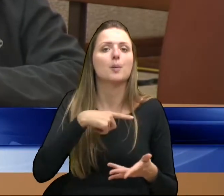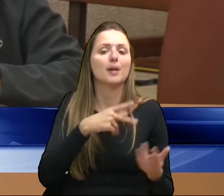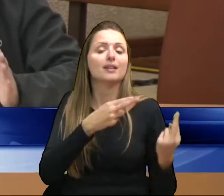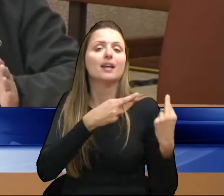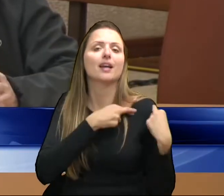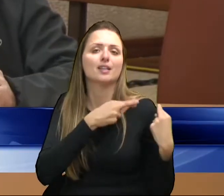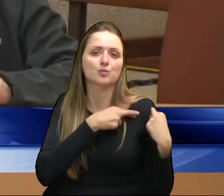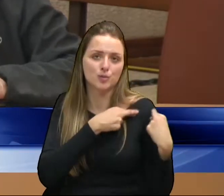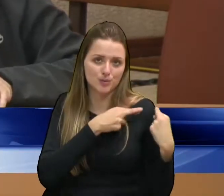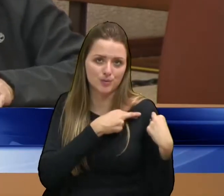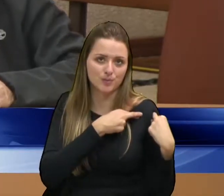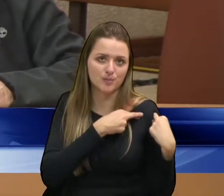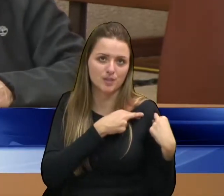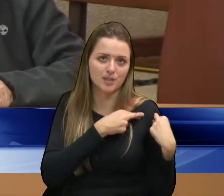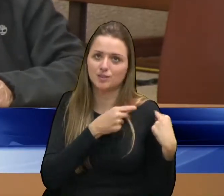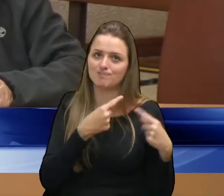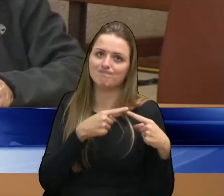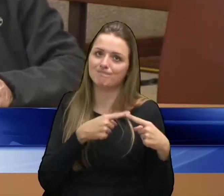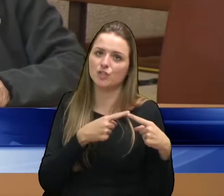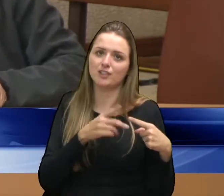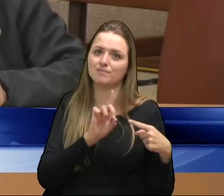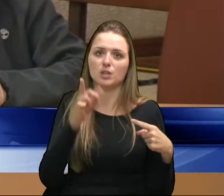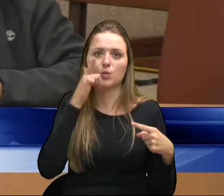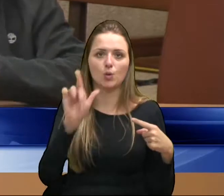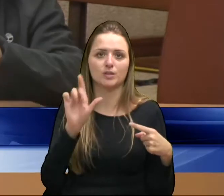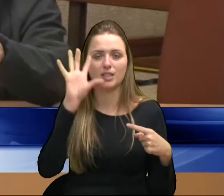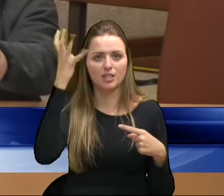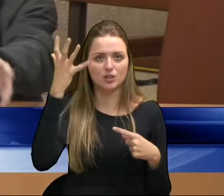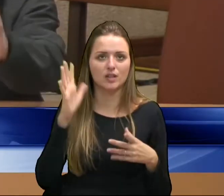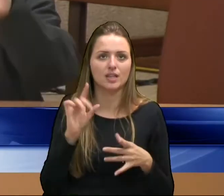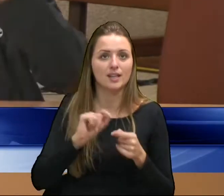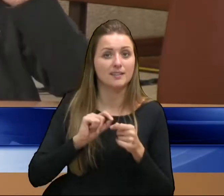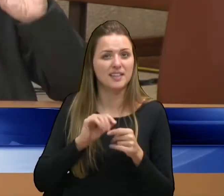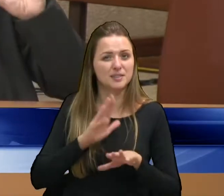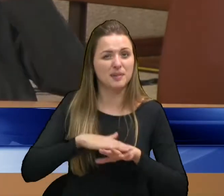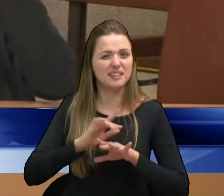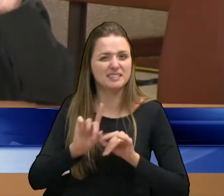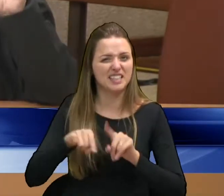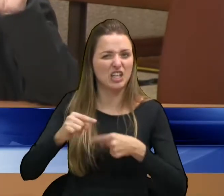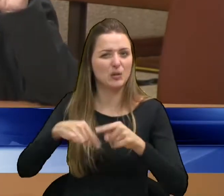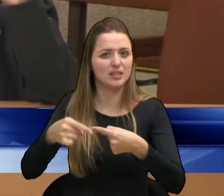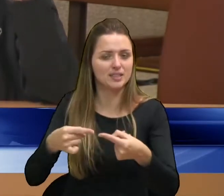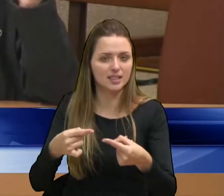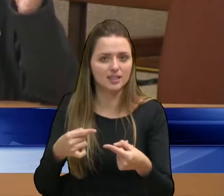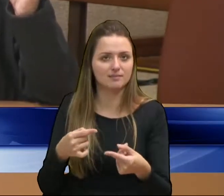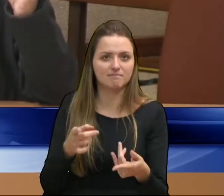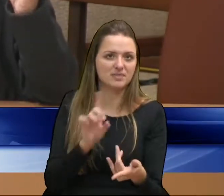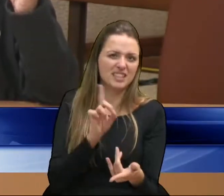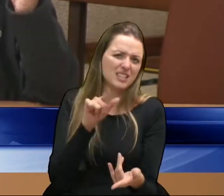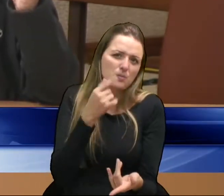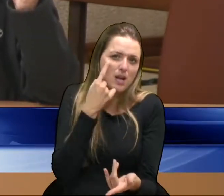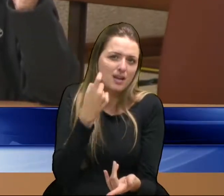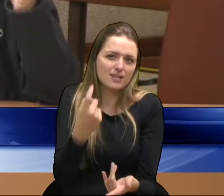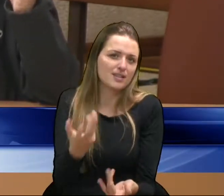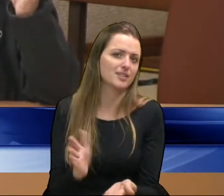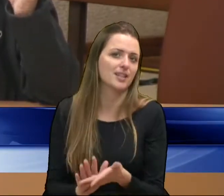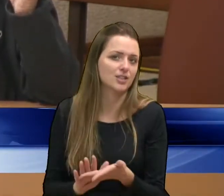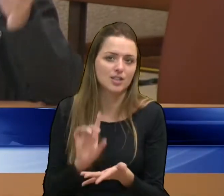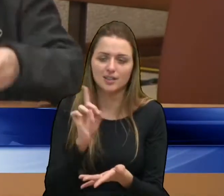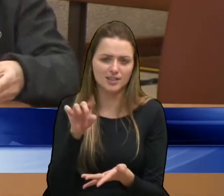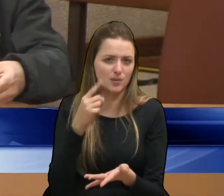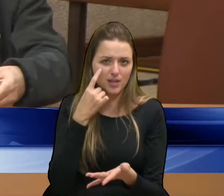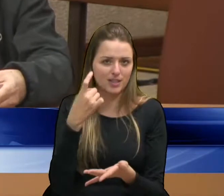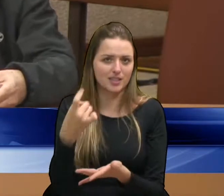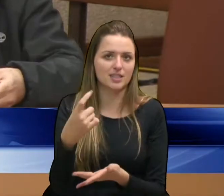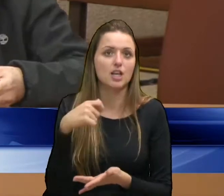porque senão não vai sair. Fazem mais uma meia sola lá, que não é interessante. Não é interessante, tem que